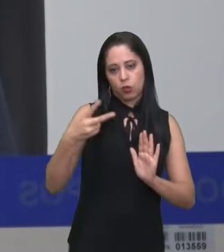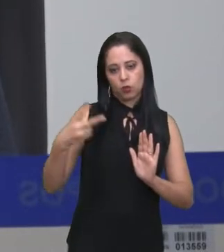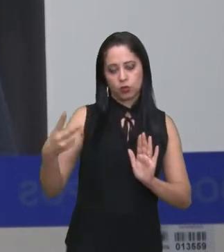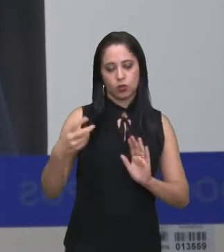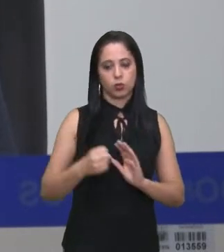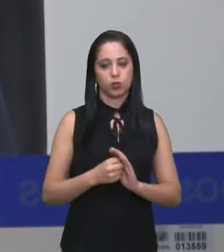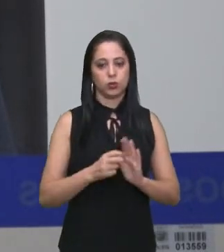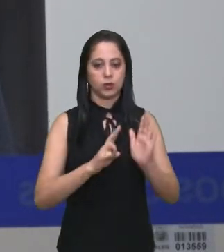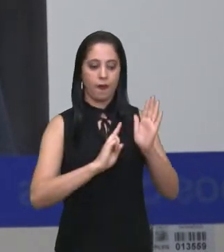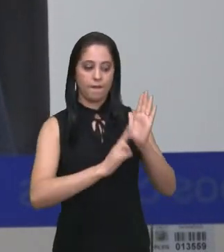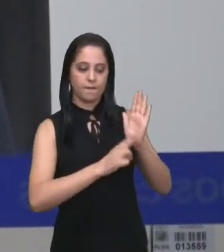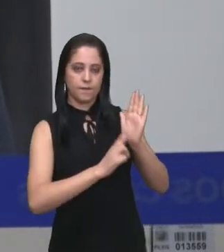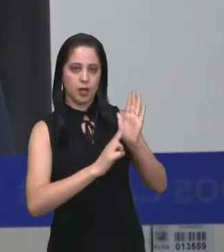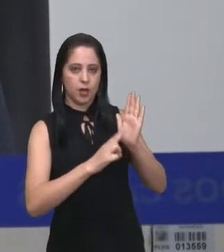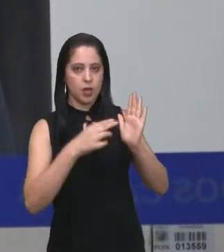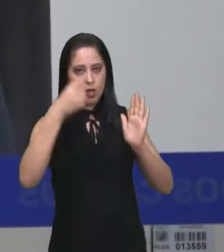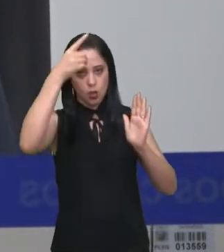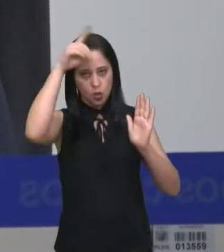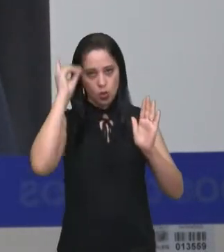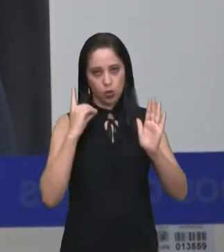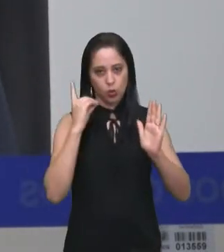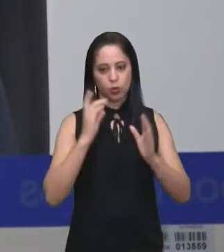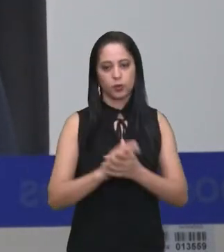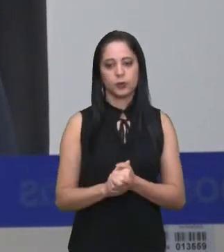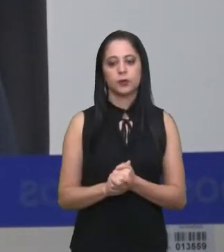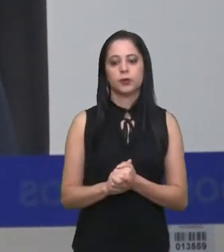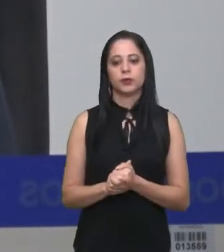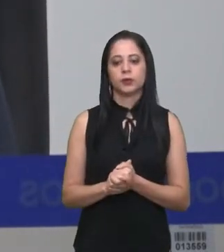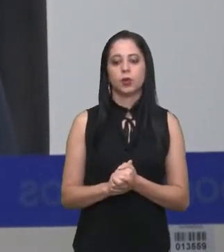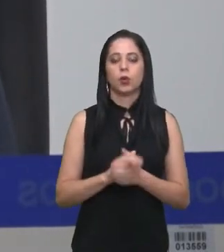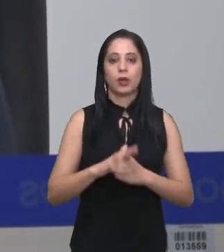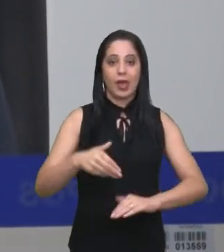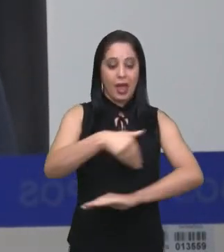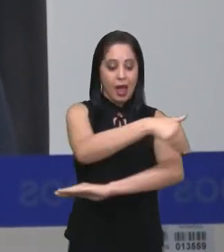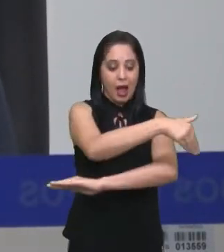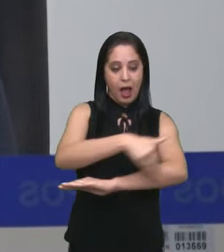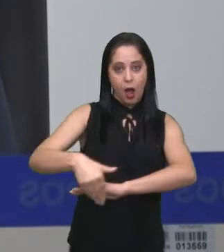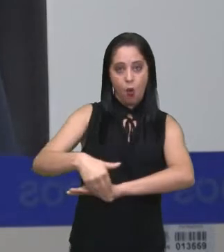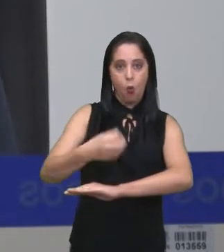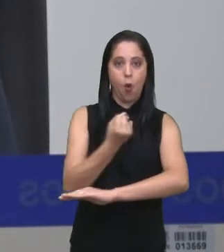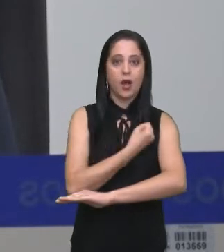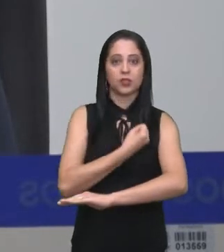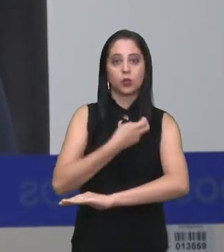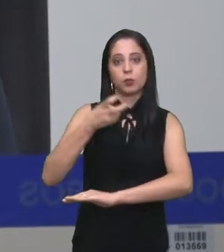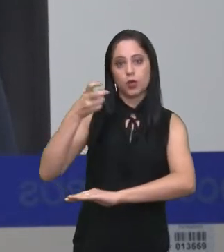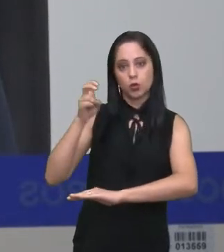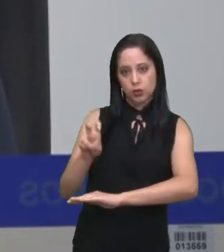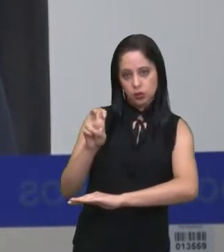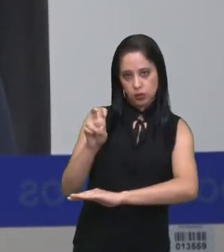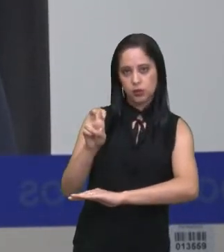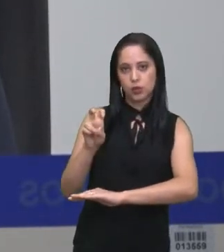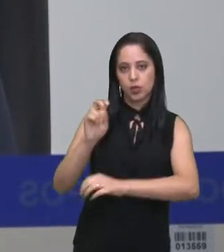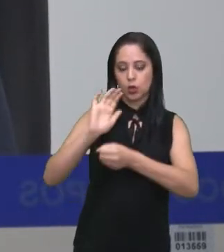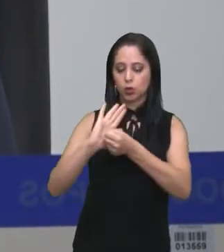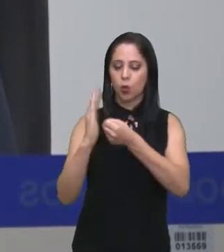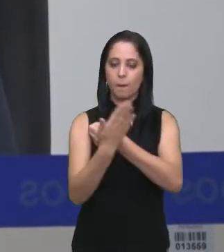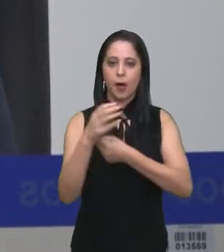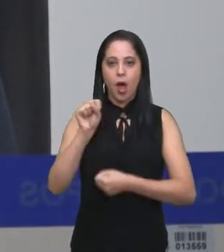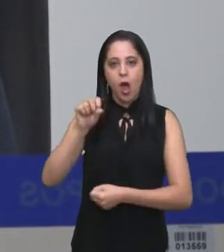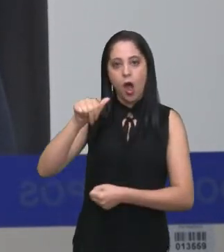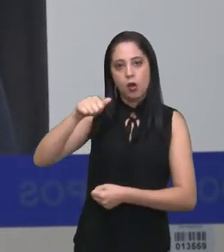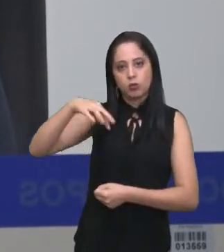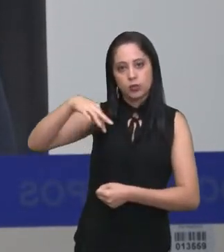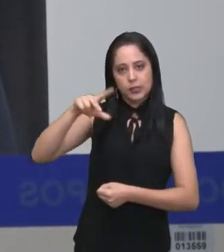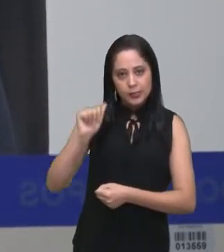54/2022, de autoria da vereadora Dulce Rita. Denomina Rua 5, localizada no loteamento Santa Lúcia